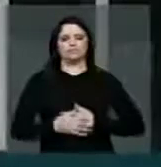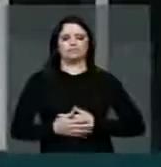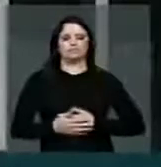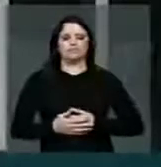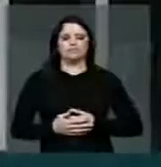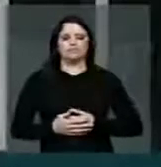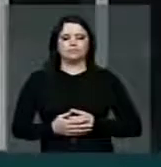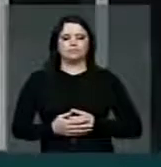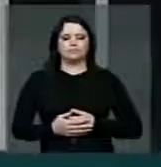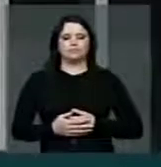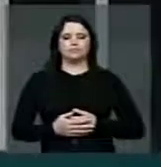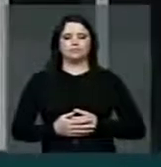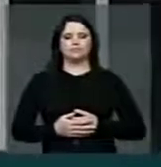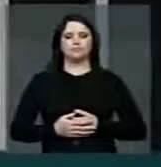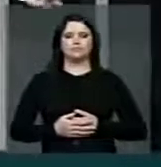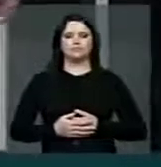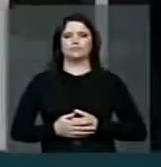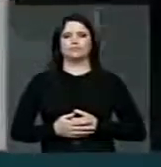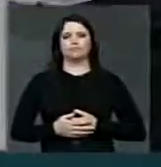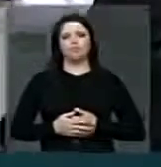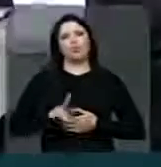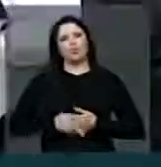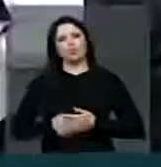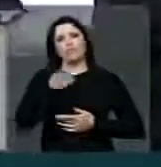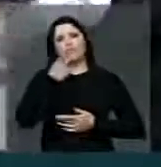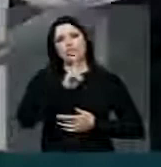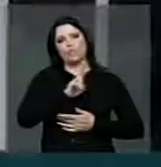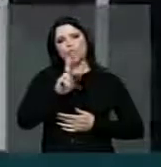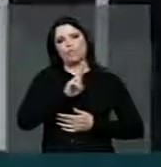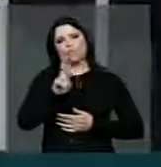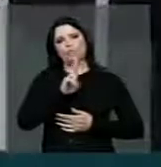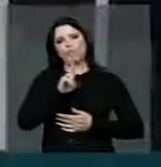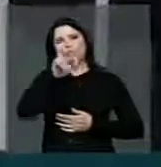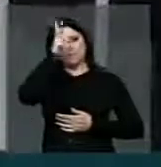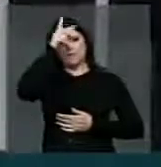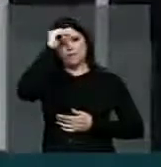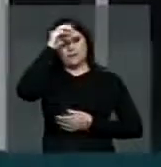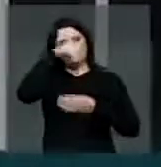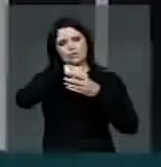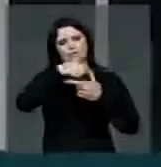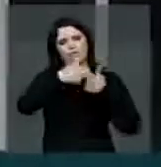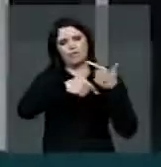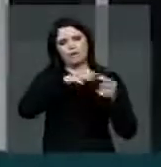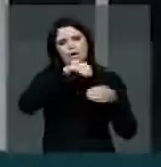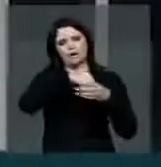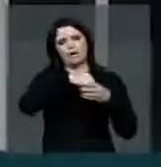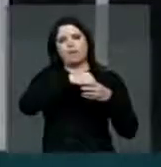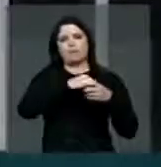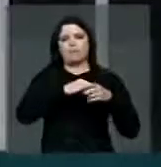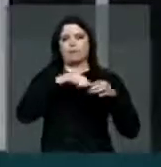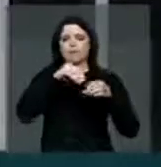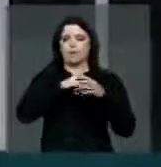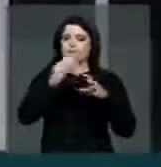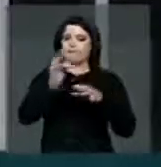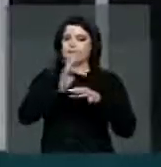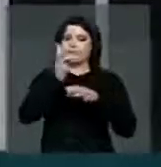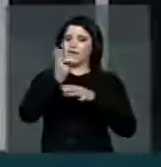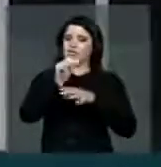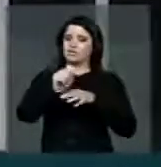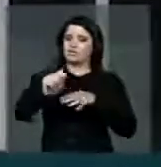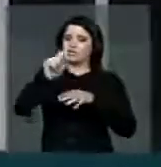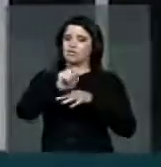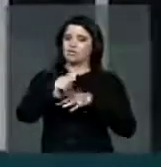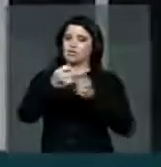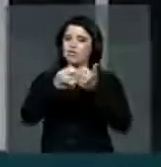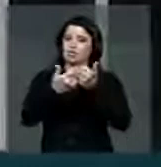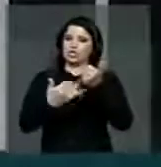do Maranhão, Magno Rogério Siqueira Amorim, de Itapecurumiri, e Ivan Nunes Caldeira, de Cidelândia. Essa é a